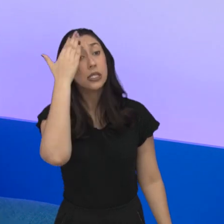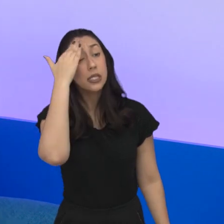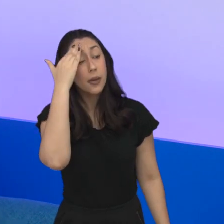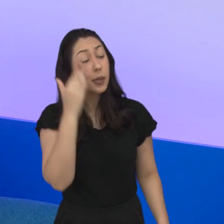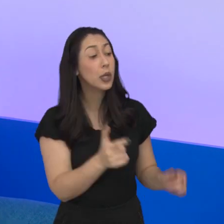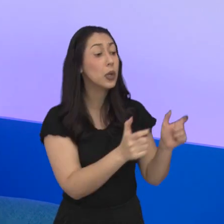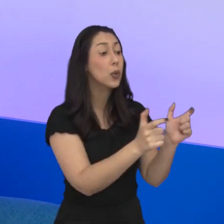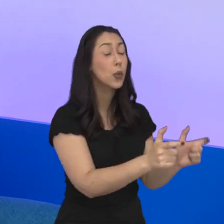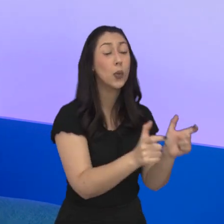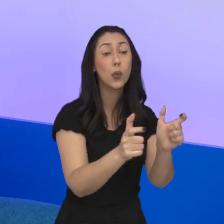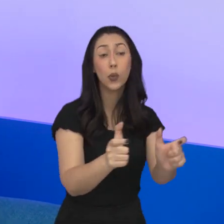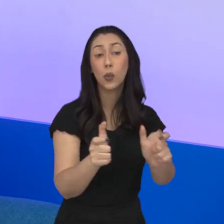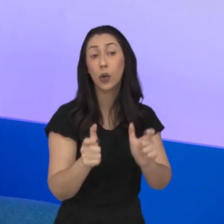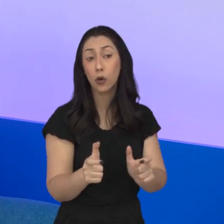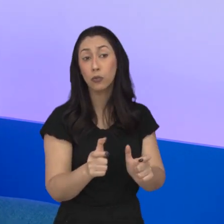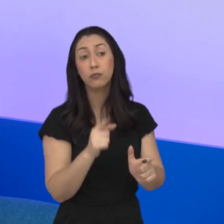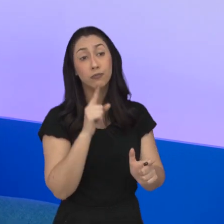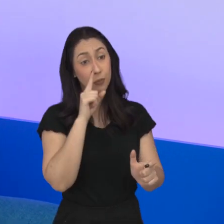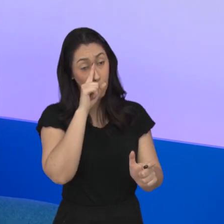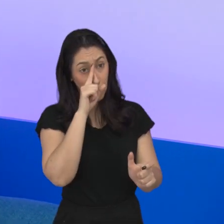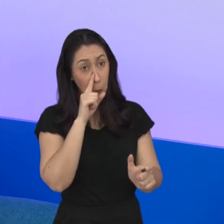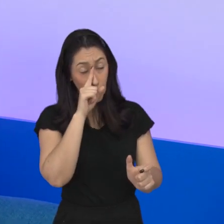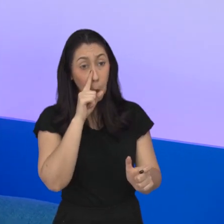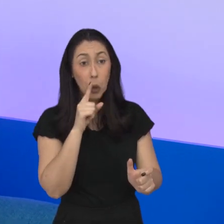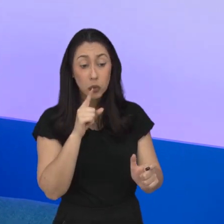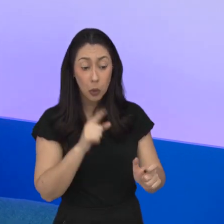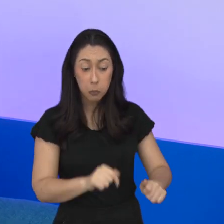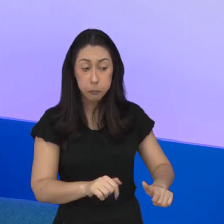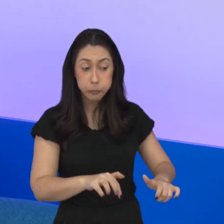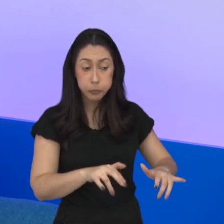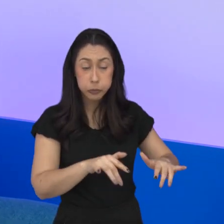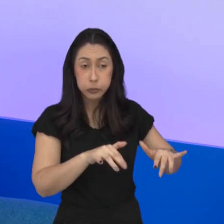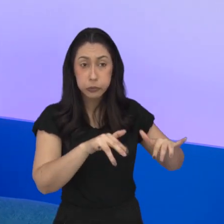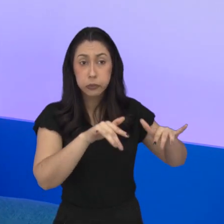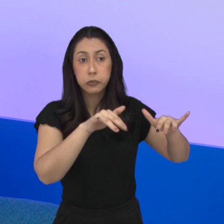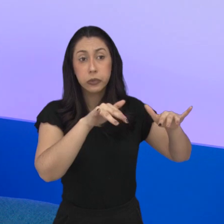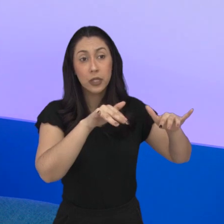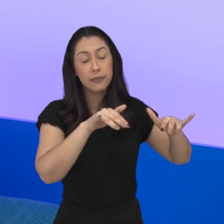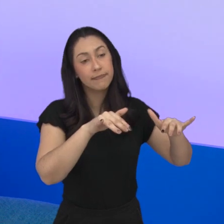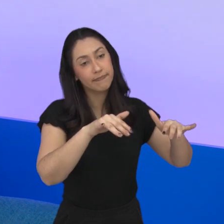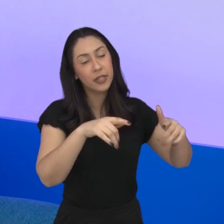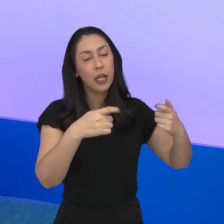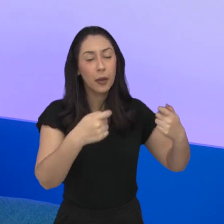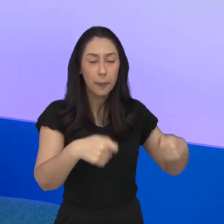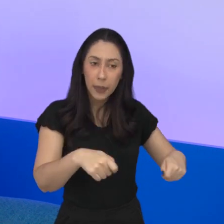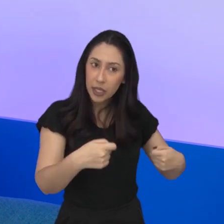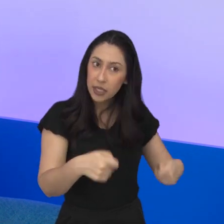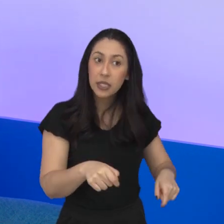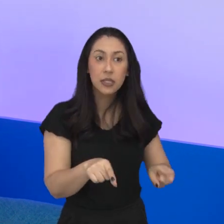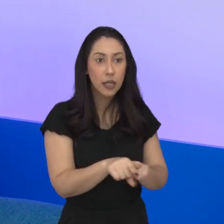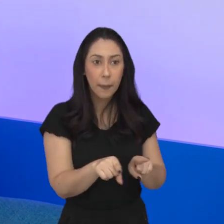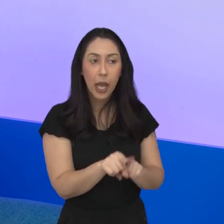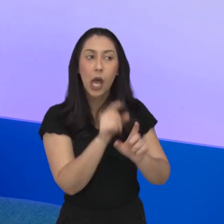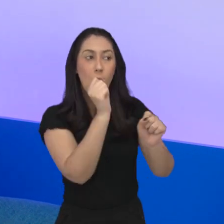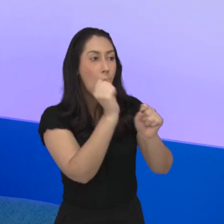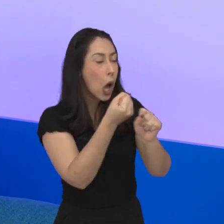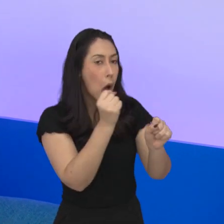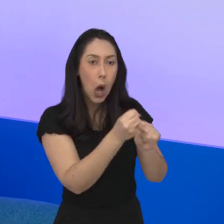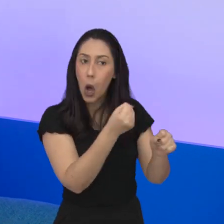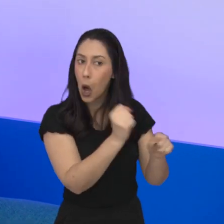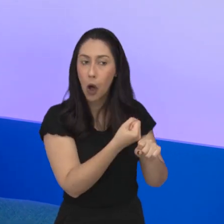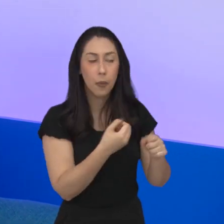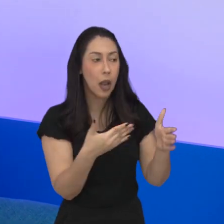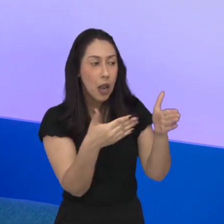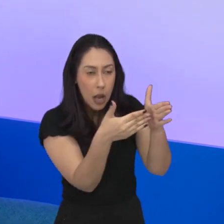áreas de risco no nosso município que podem ser impactadas por um deslizamento, por uma inundação, é necessário que obras de